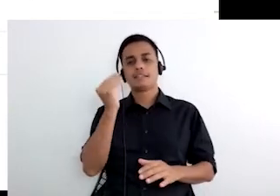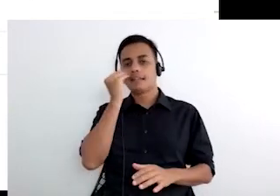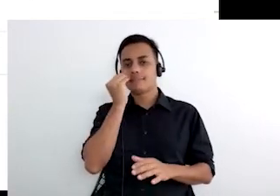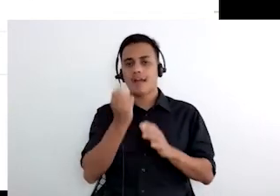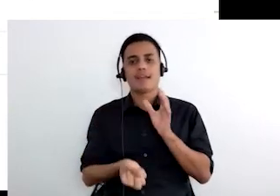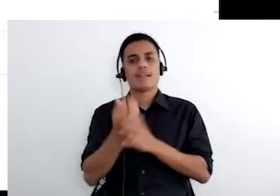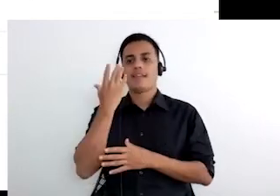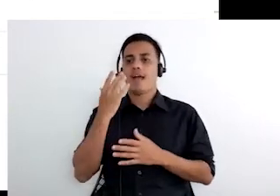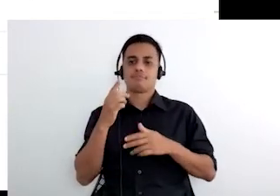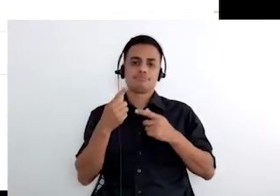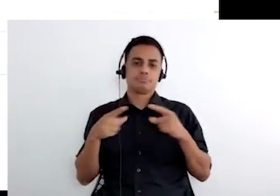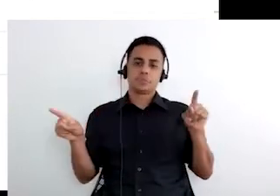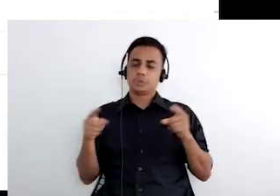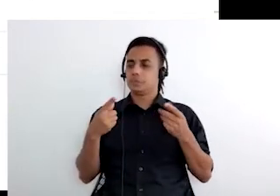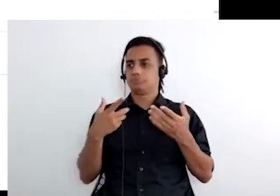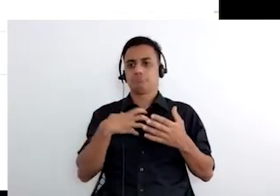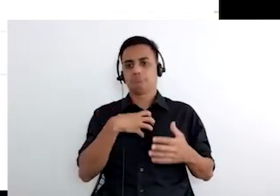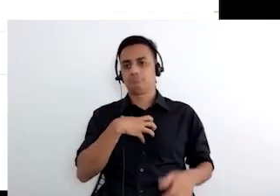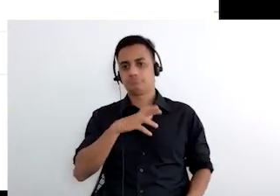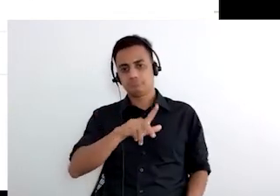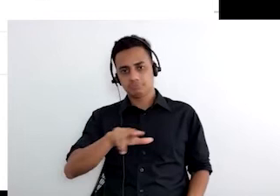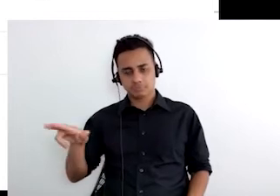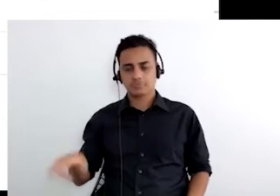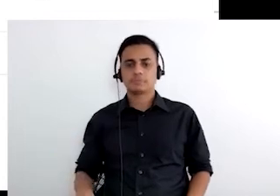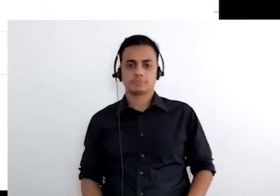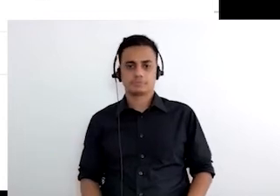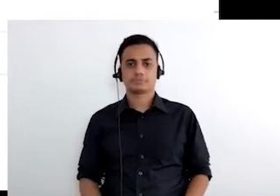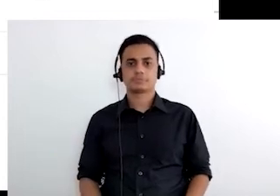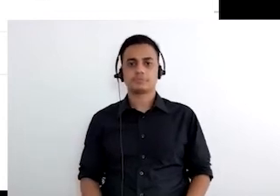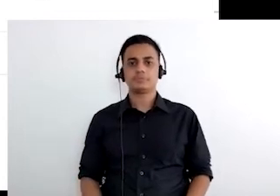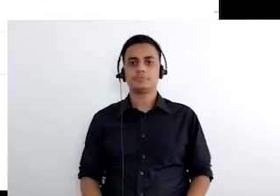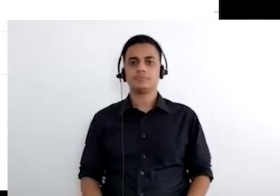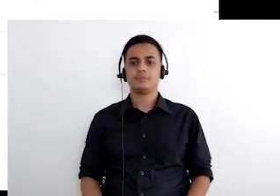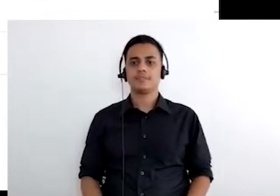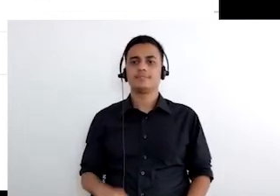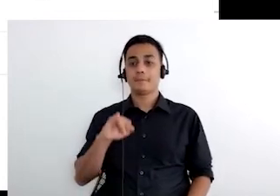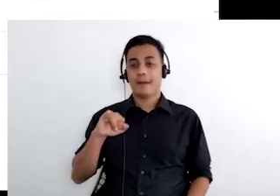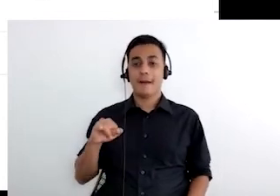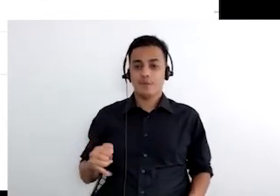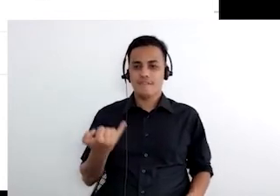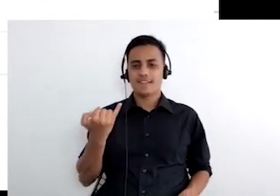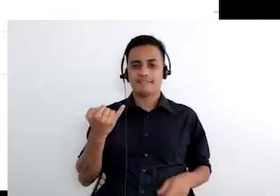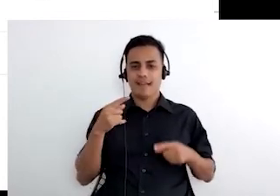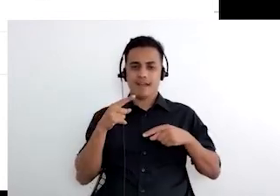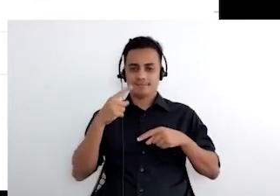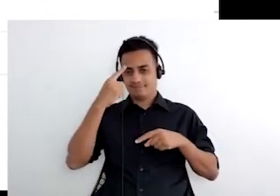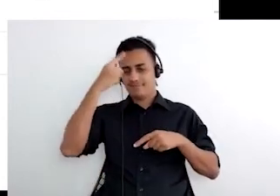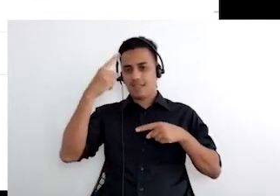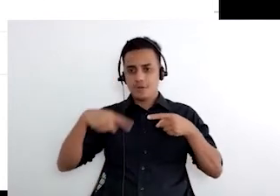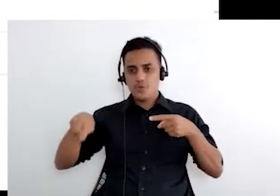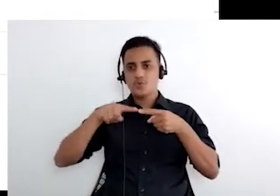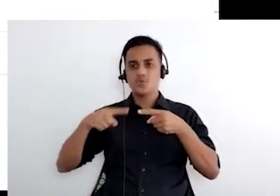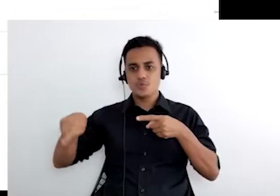legais. E aí, para aproveitar essa onda de fazer loops com melodia